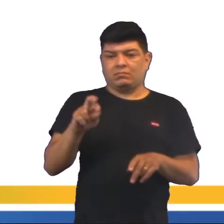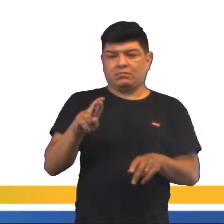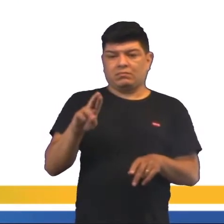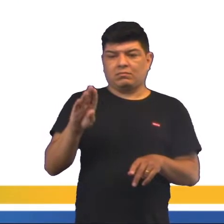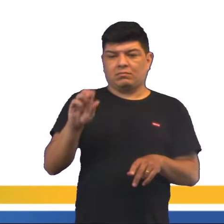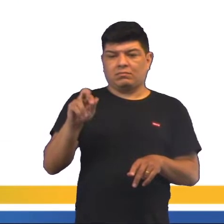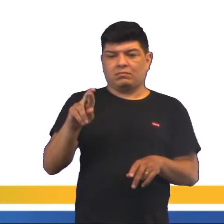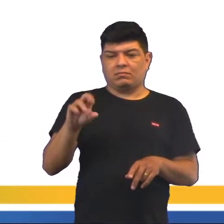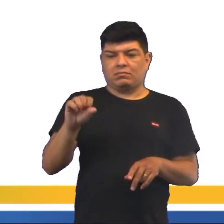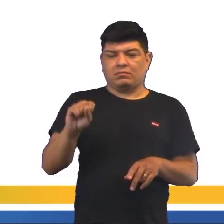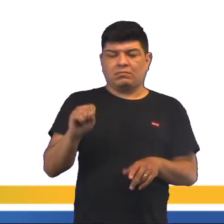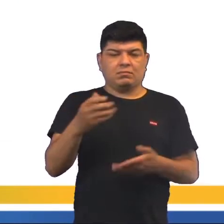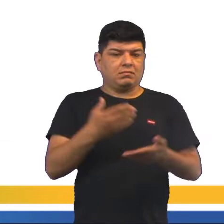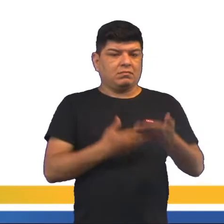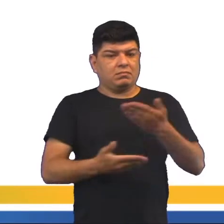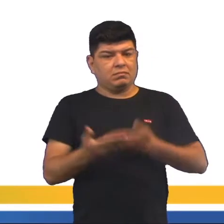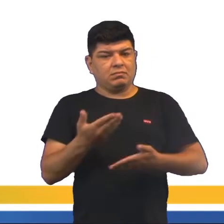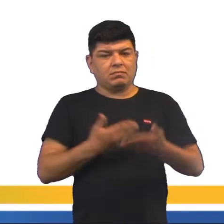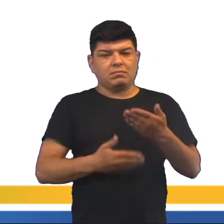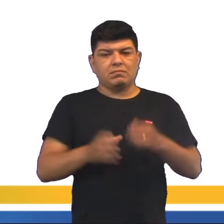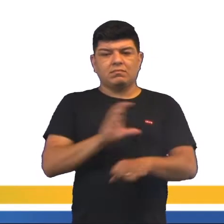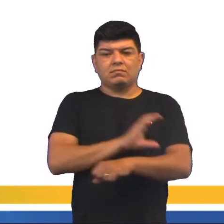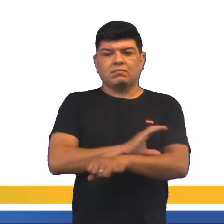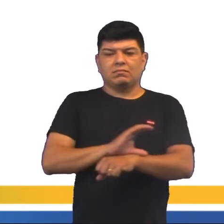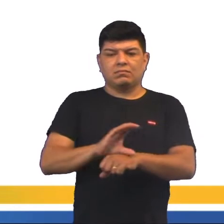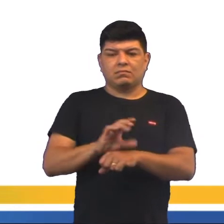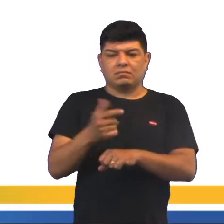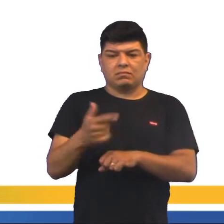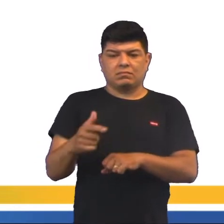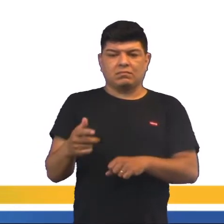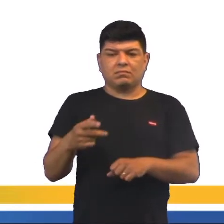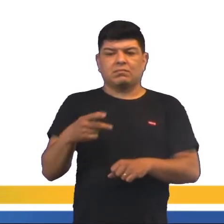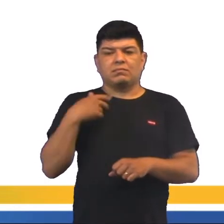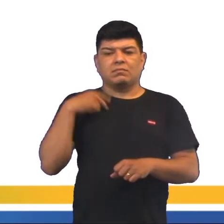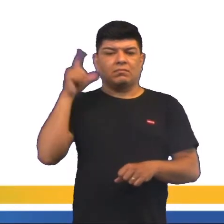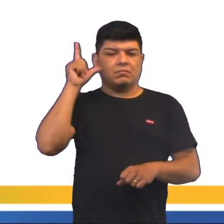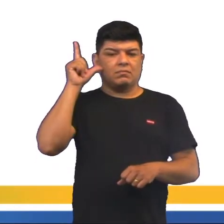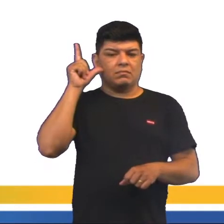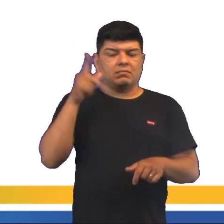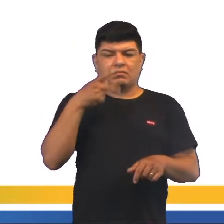por não compartilharem a mesma cultura e não falarem o